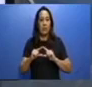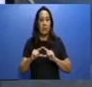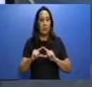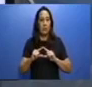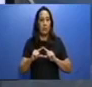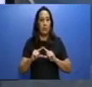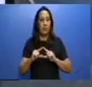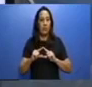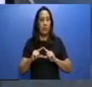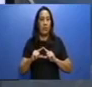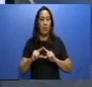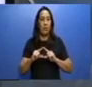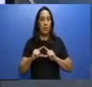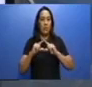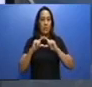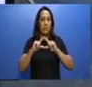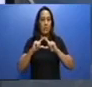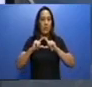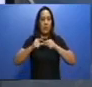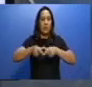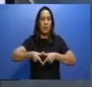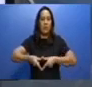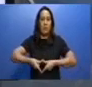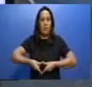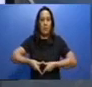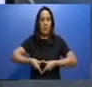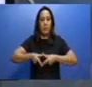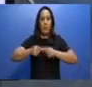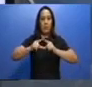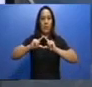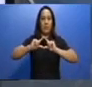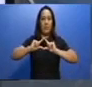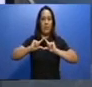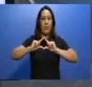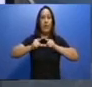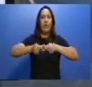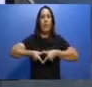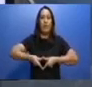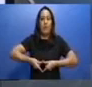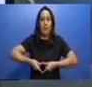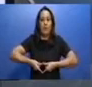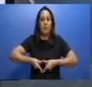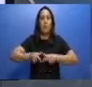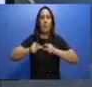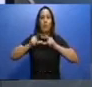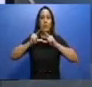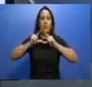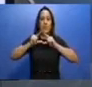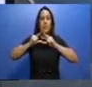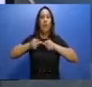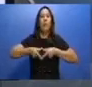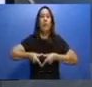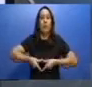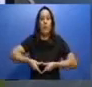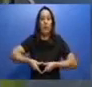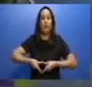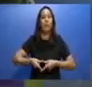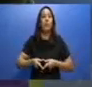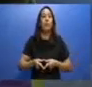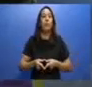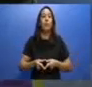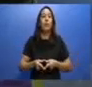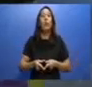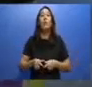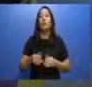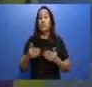um com a pontinha para cima, para baixo, para cima, para baixo, para cima, para baixo, tá?